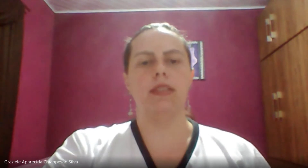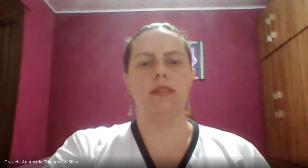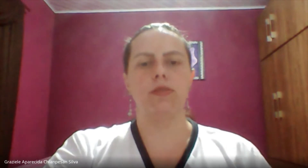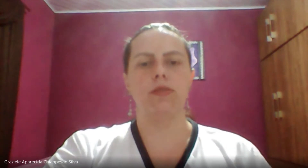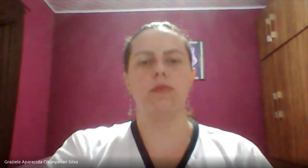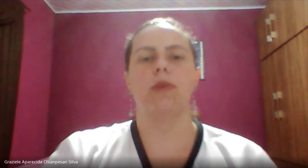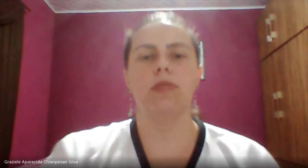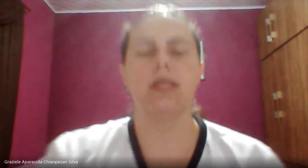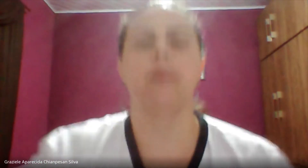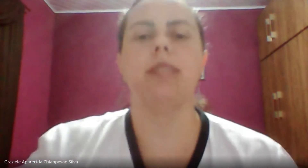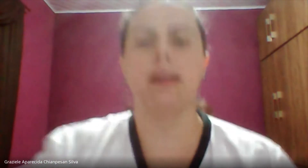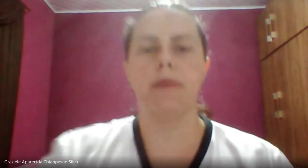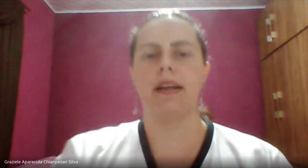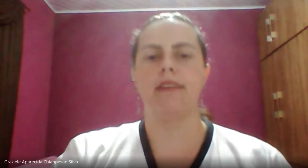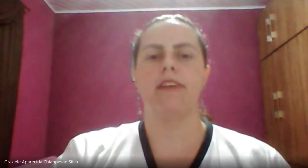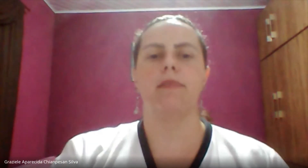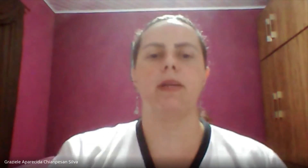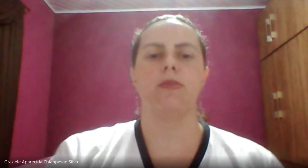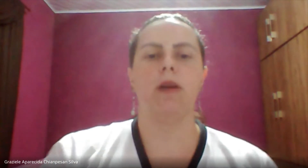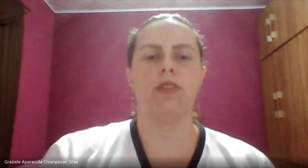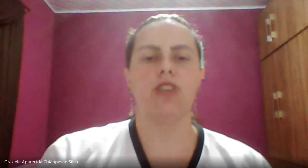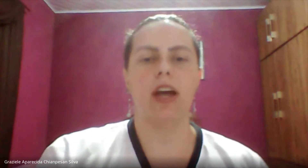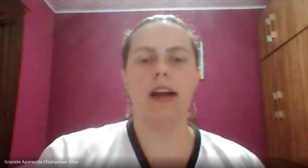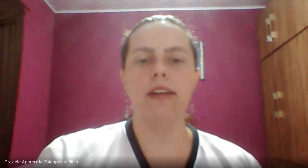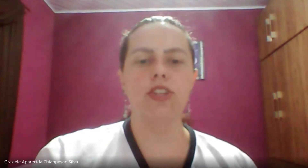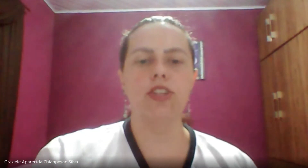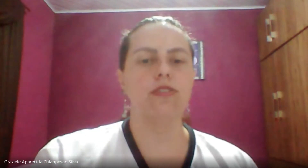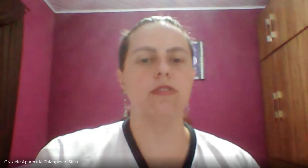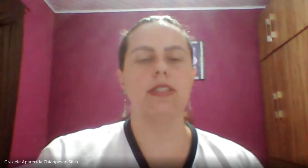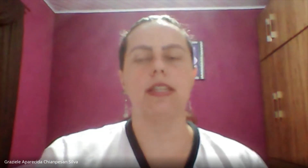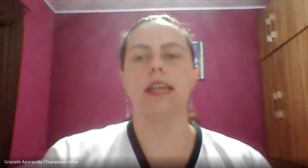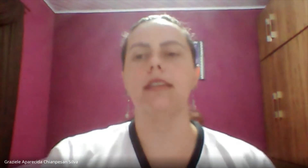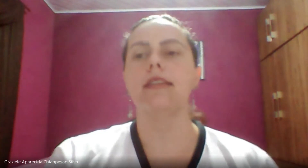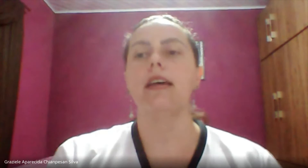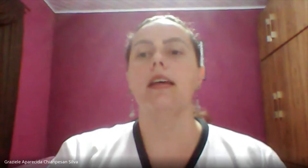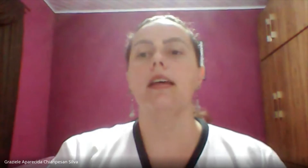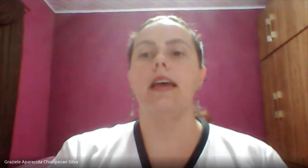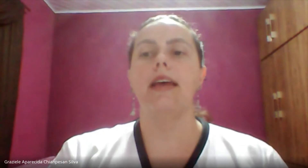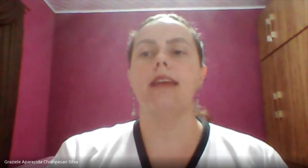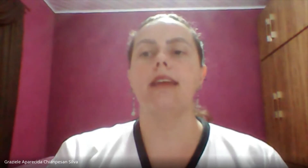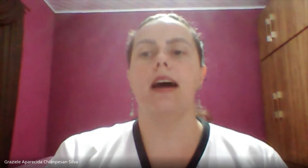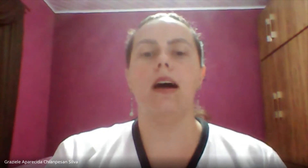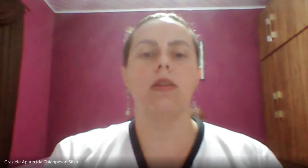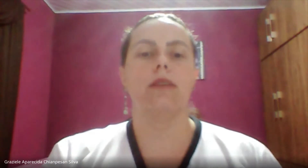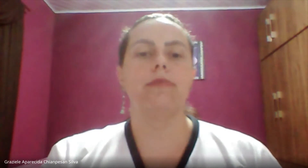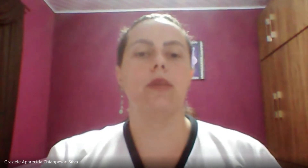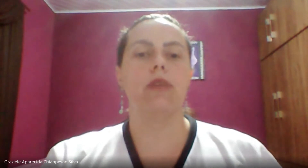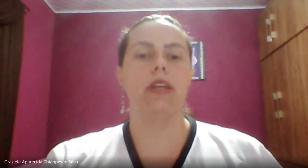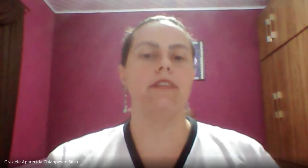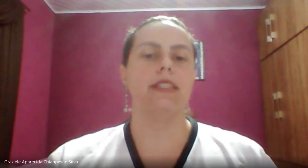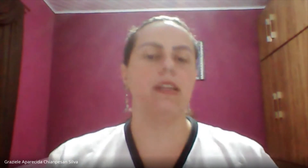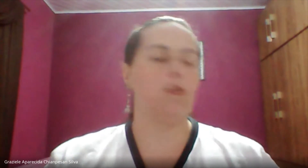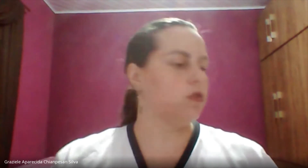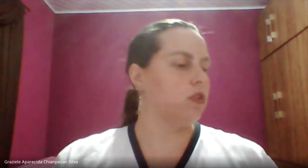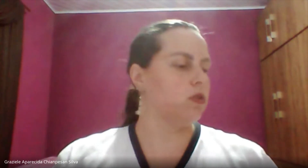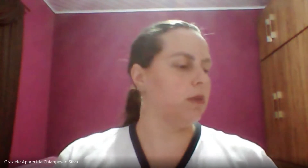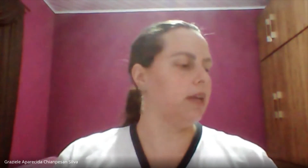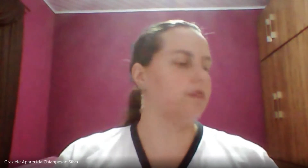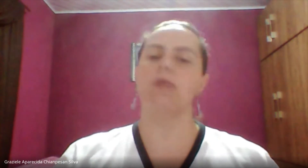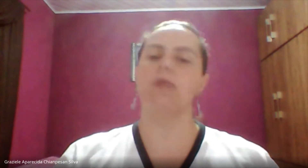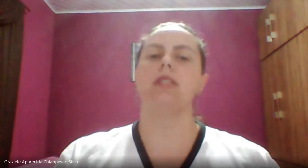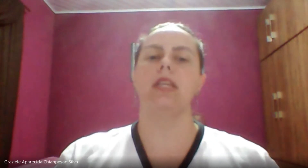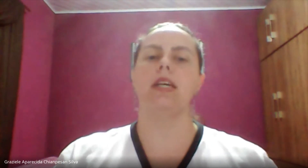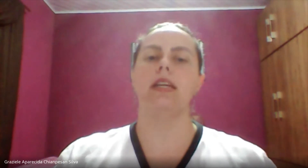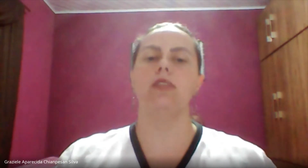Olá, meninos. Bom, estamos aqui para gravar mais uma aula de arte de vocês. Essa aula eu queria fazer como se fosse